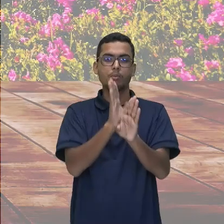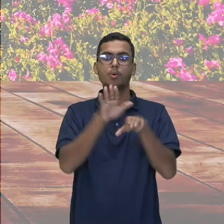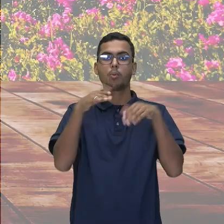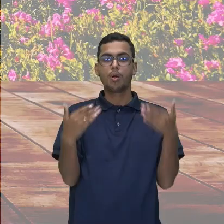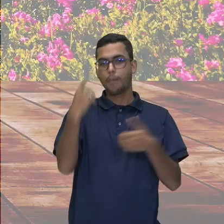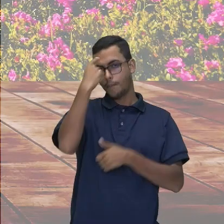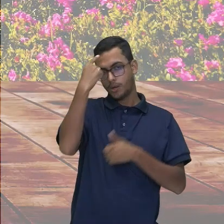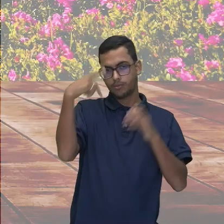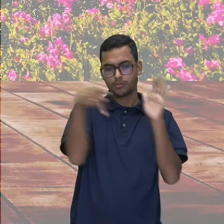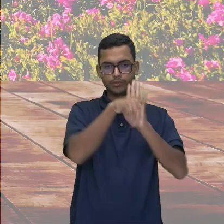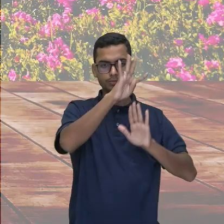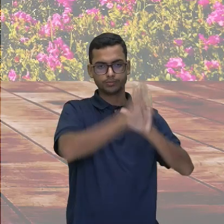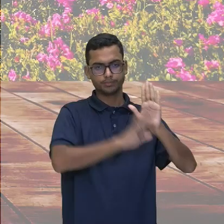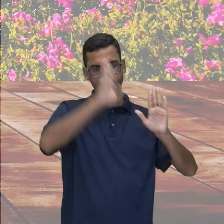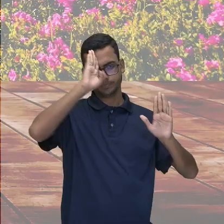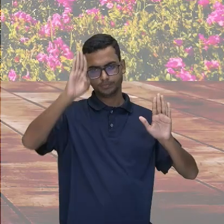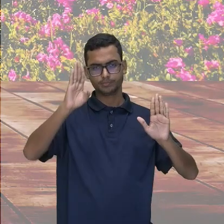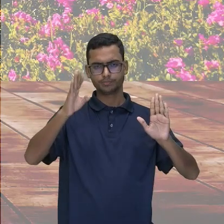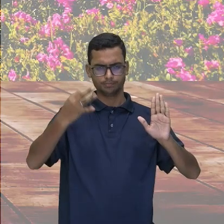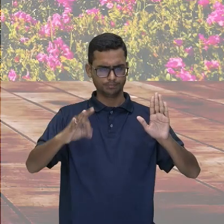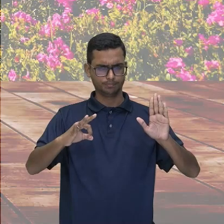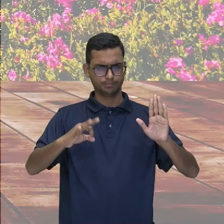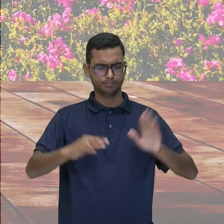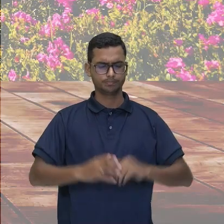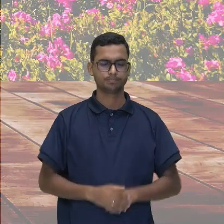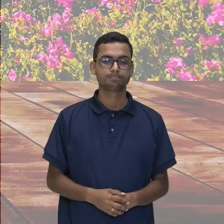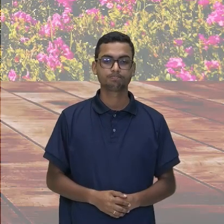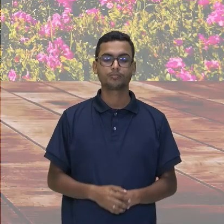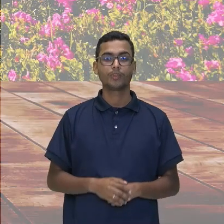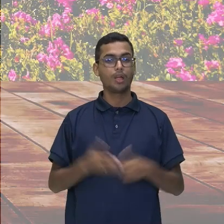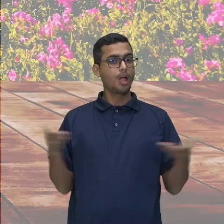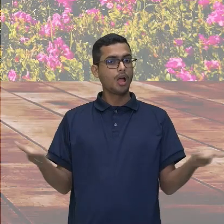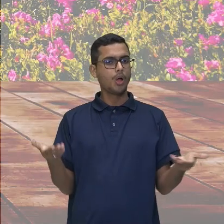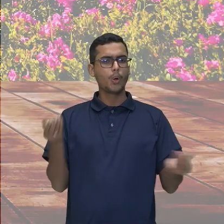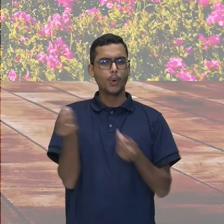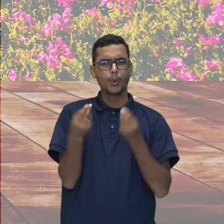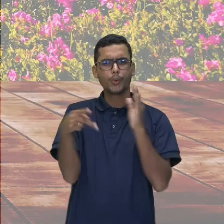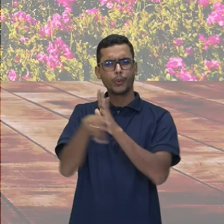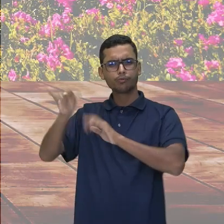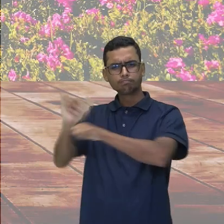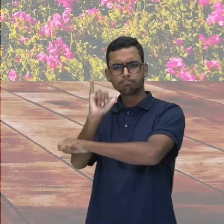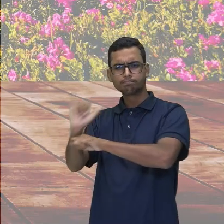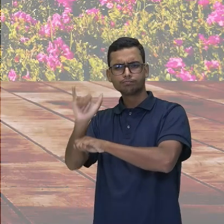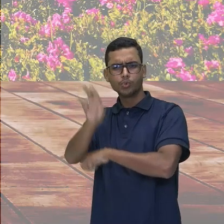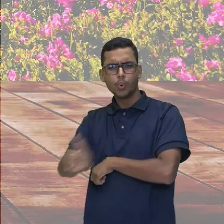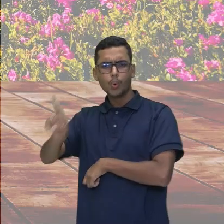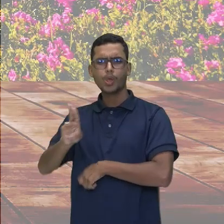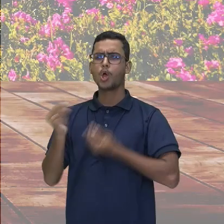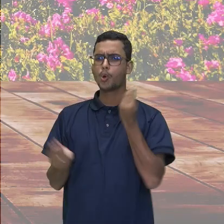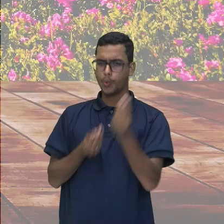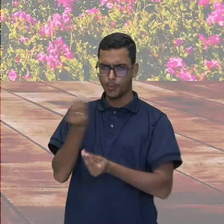ideia do texto, right? Como é que a gente vai usar essa estratégia? Acompanhe comigo.